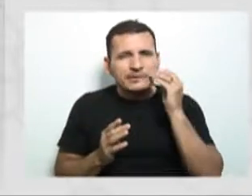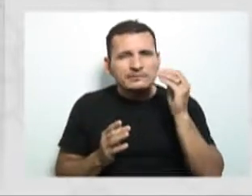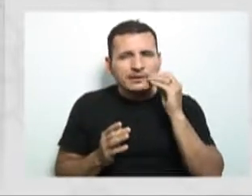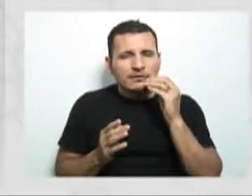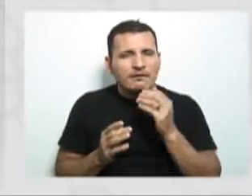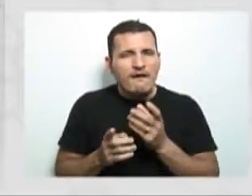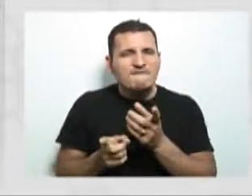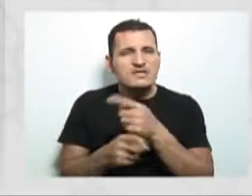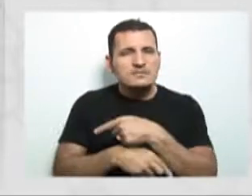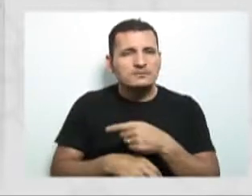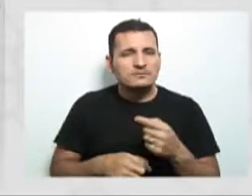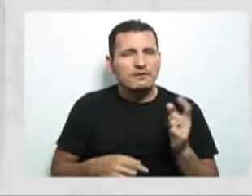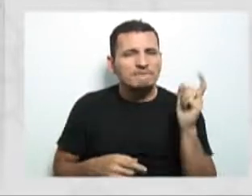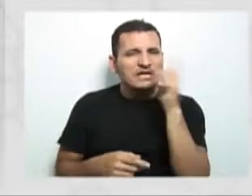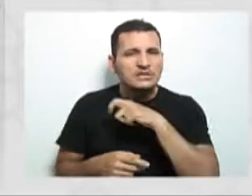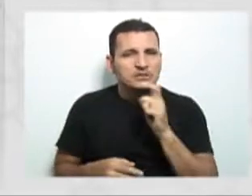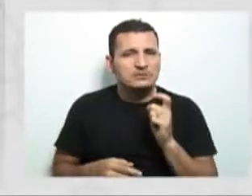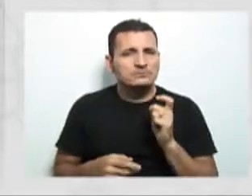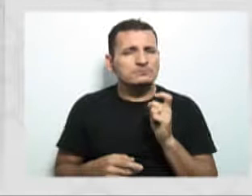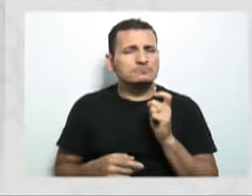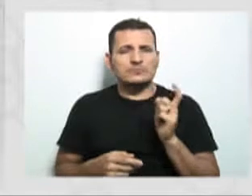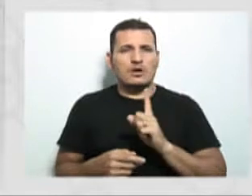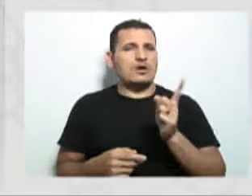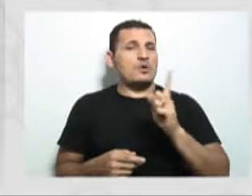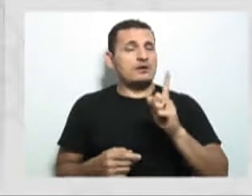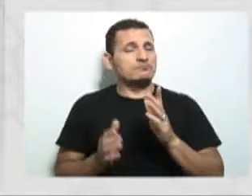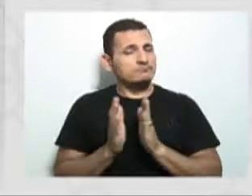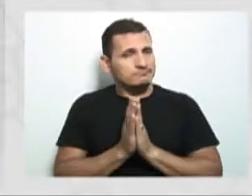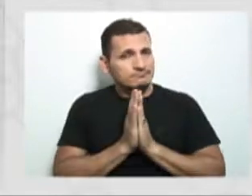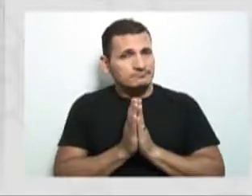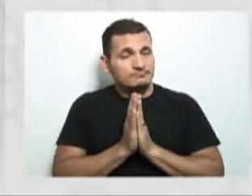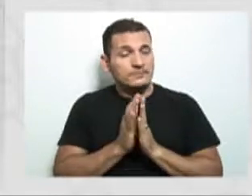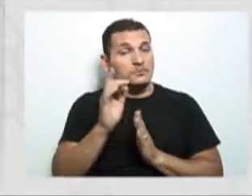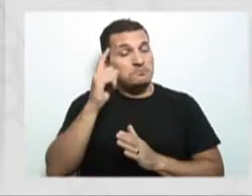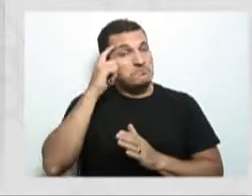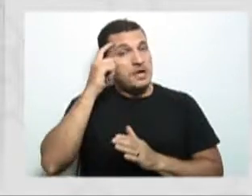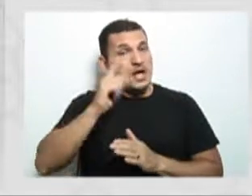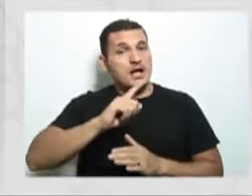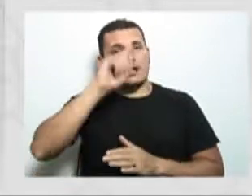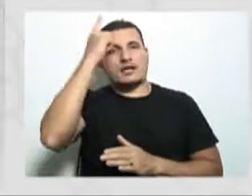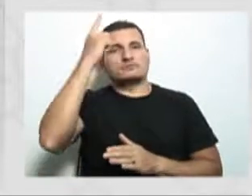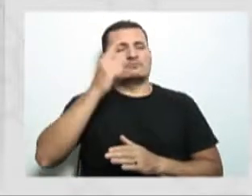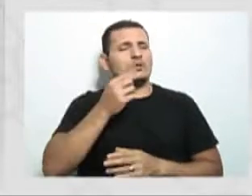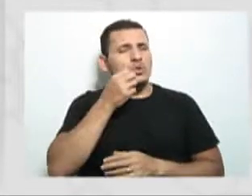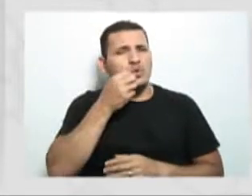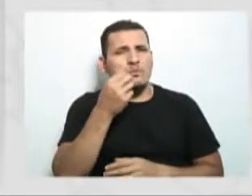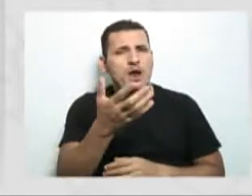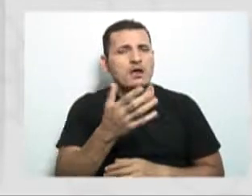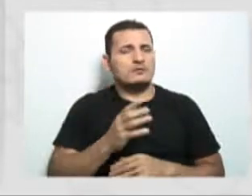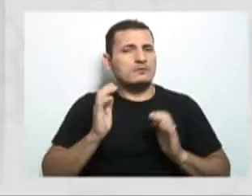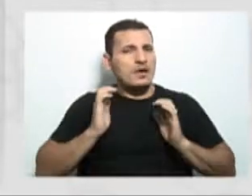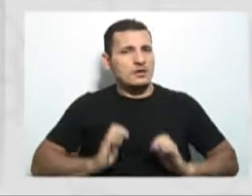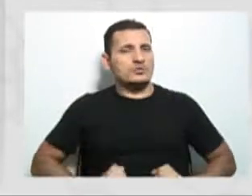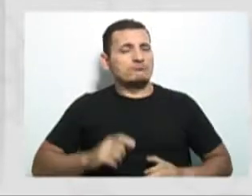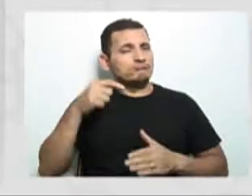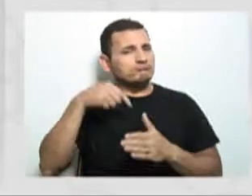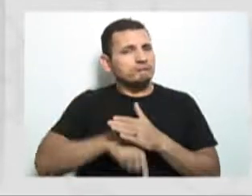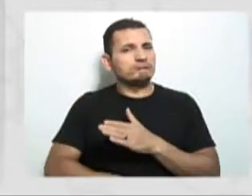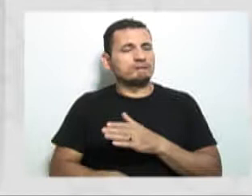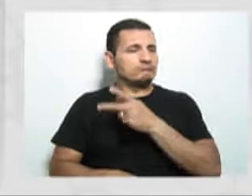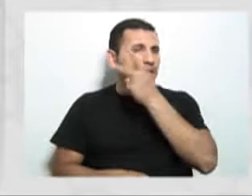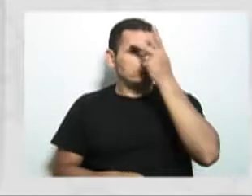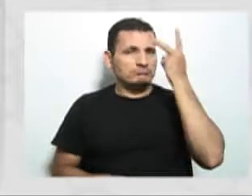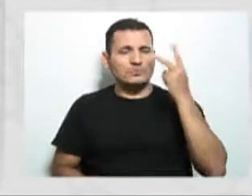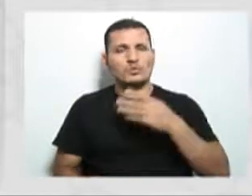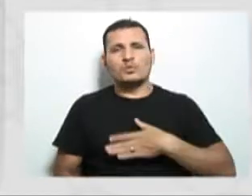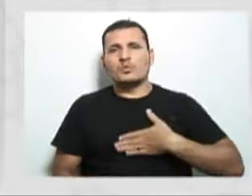é isso. Por favor, não é isso. Criatividade do bem, criatividade ética. Se aprofunda nisso daí. As pessoas gostam